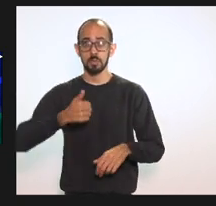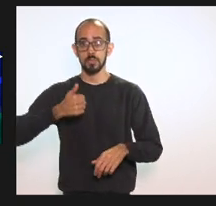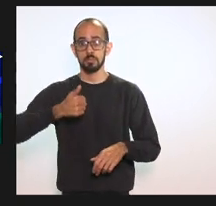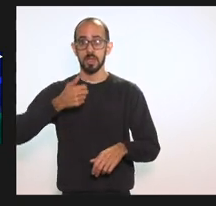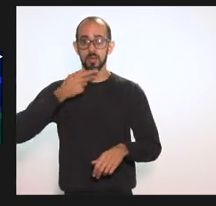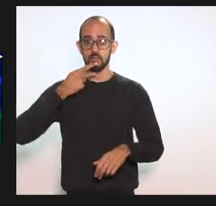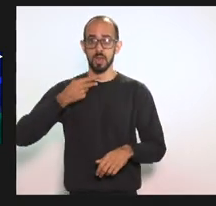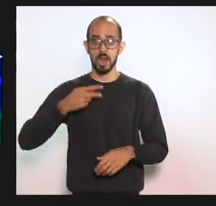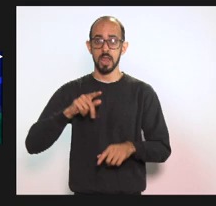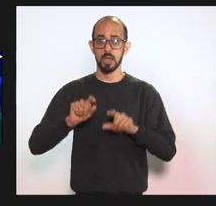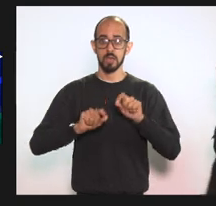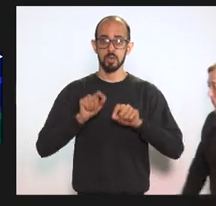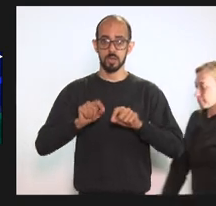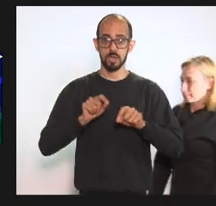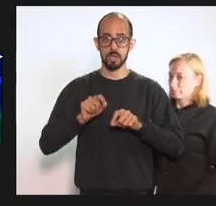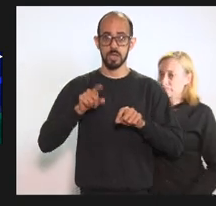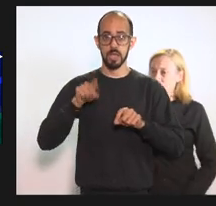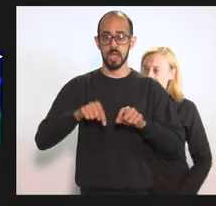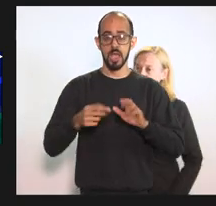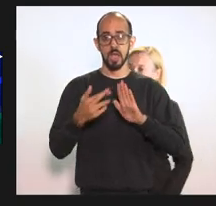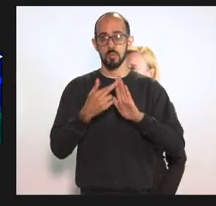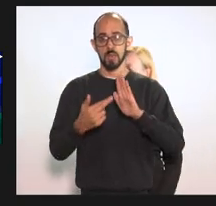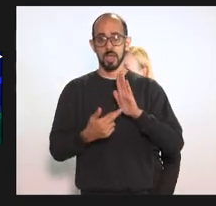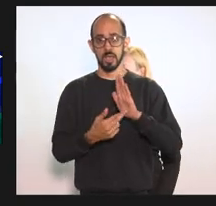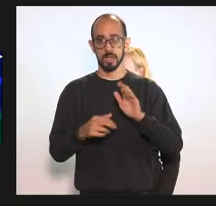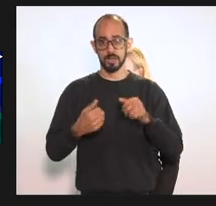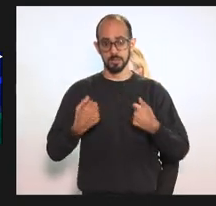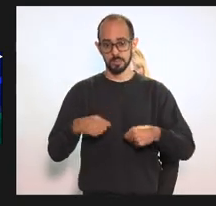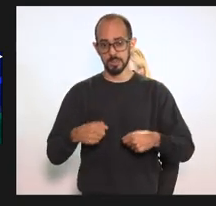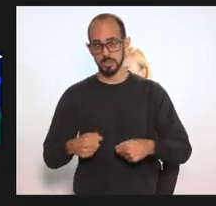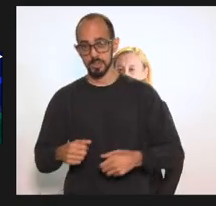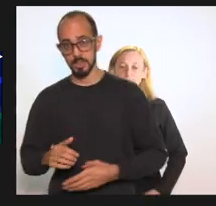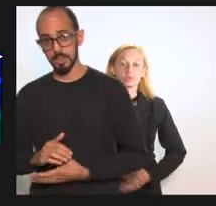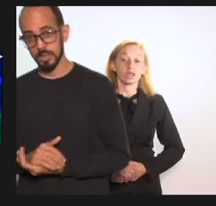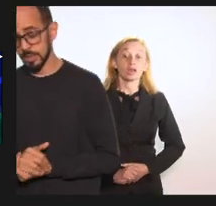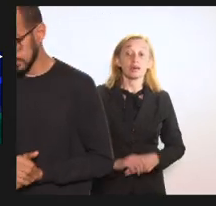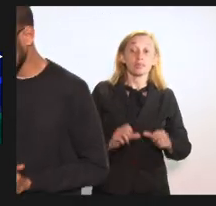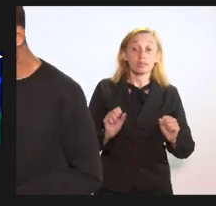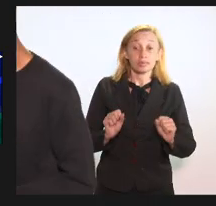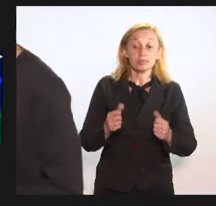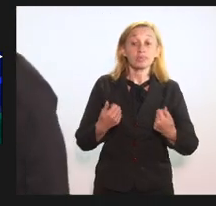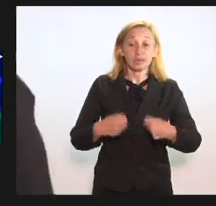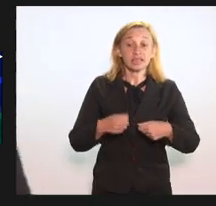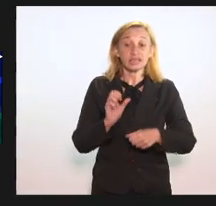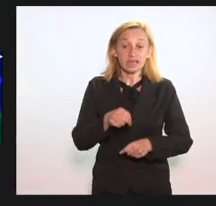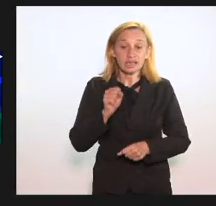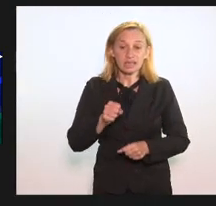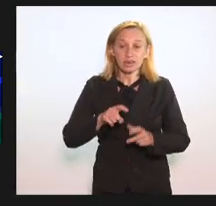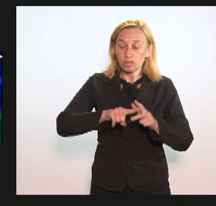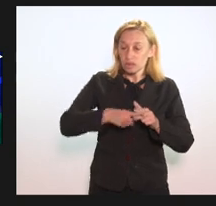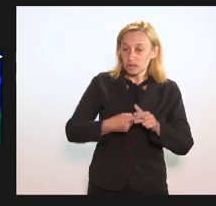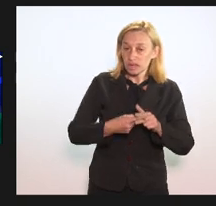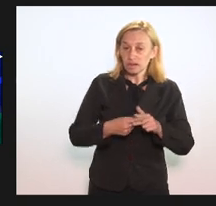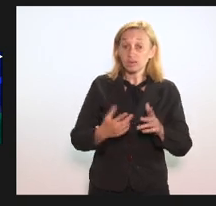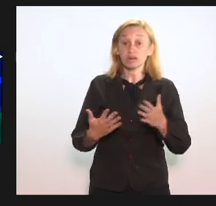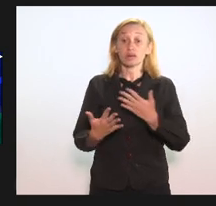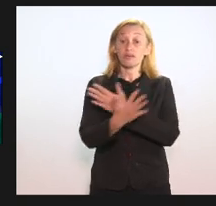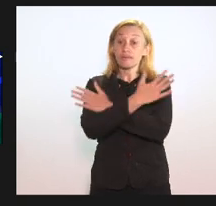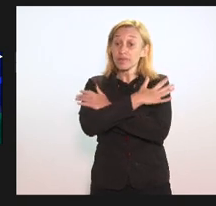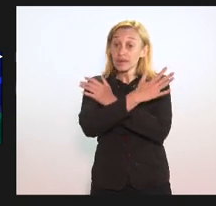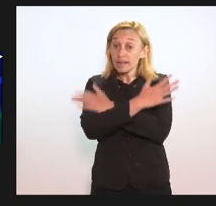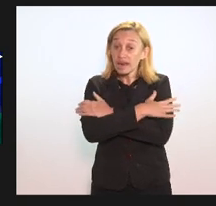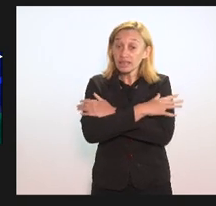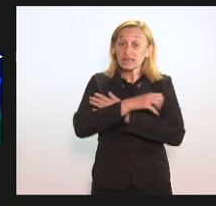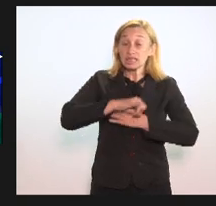fala é que é uma medida que precisa ser aperfeiçoada que estamos puxando um feriado porque senão